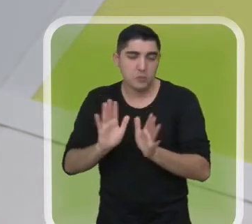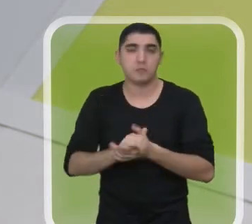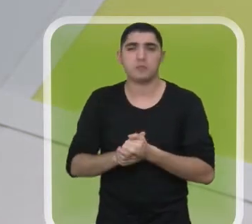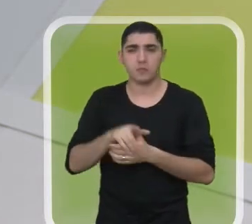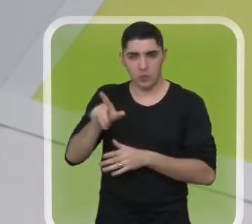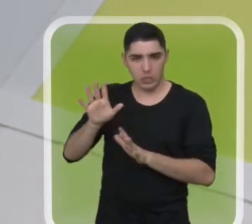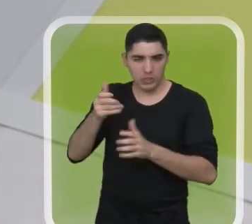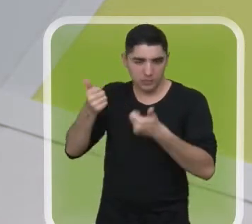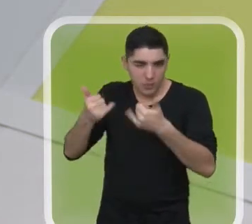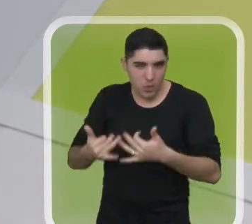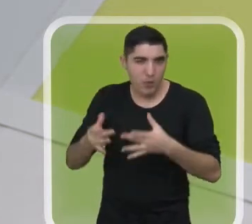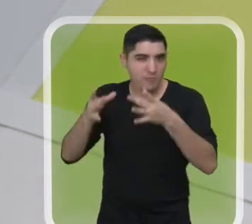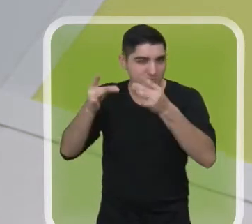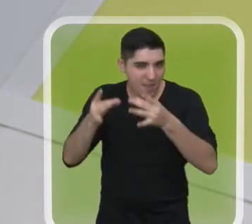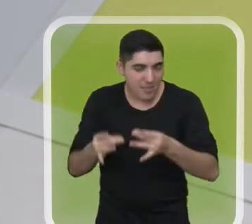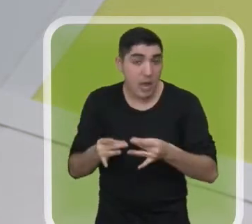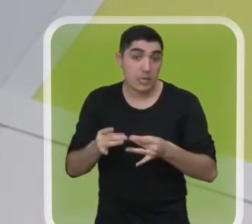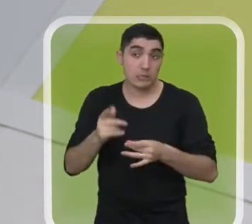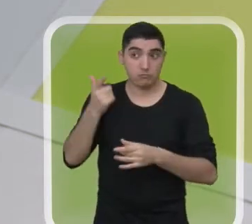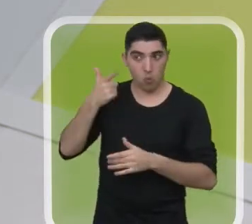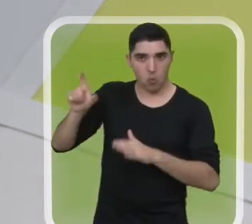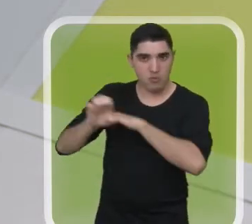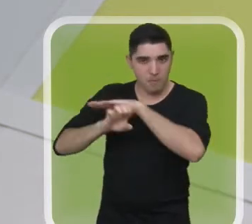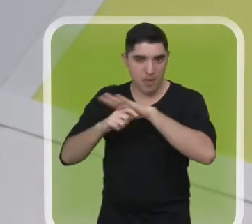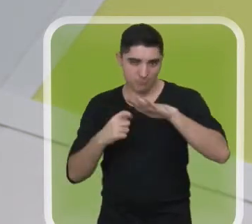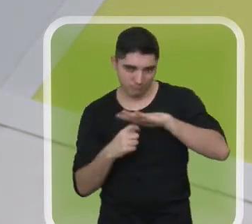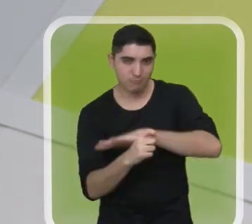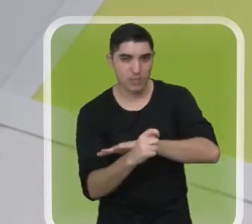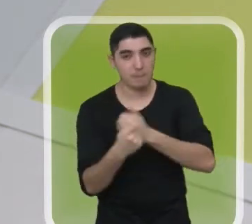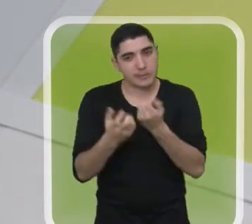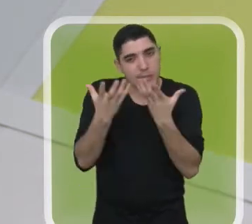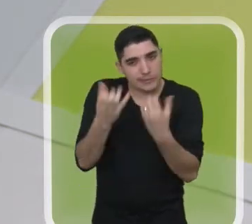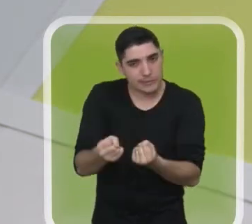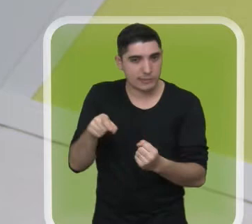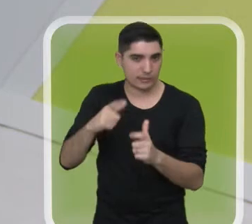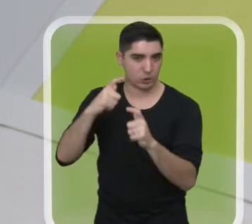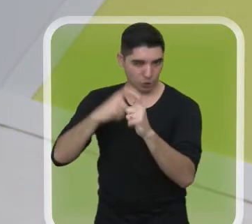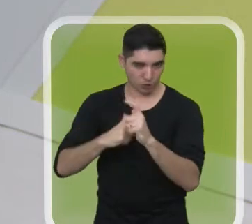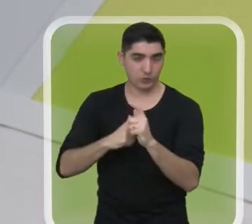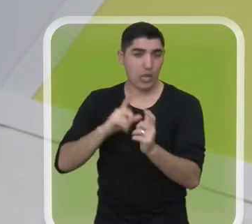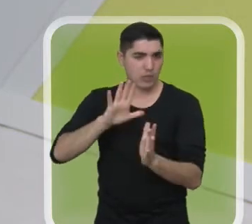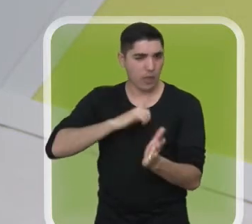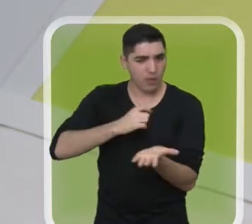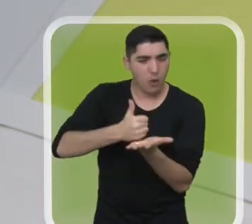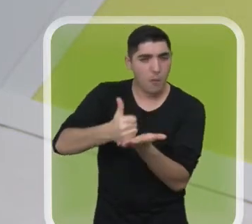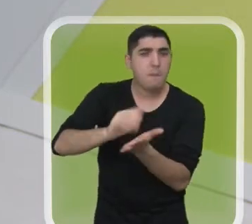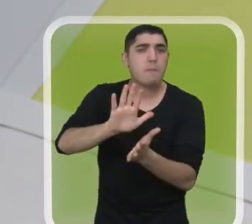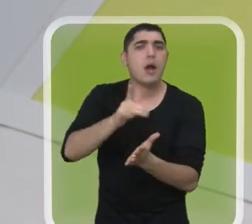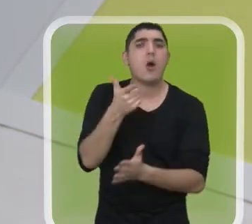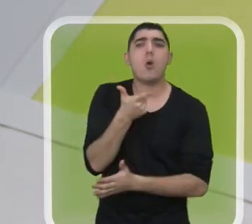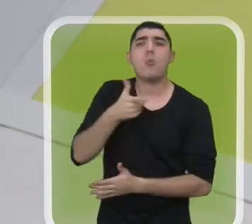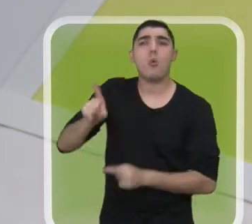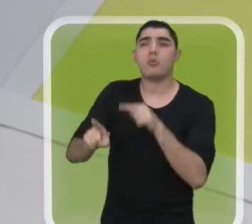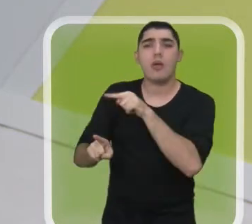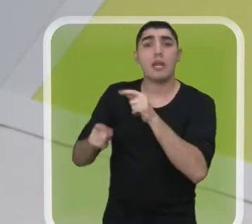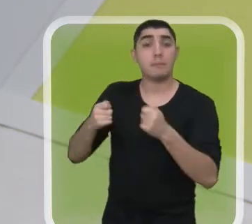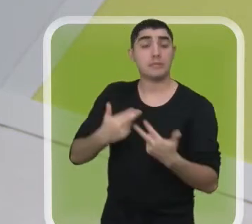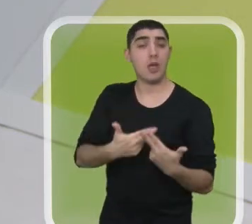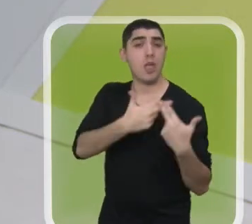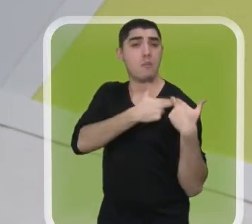o possível investidor tem que assumir essa dívida, isso vai estar registrado em contrato. Quais são os outros deveres